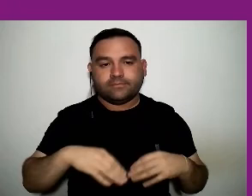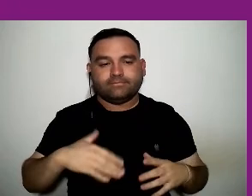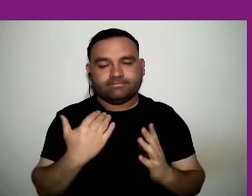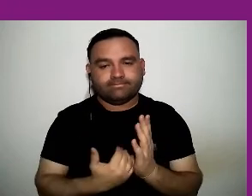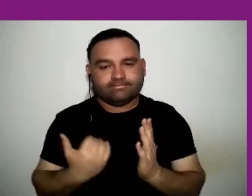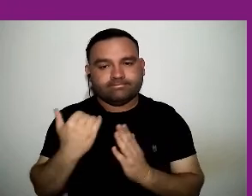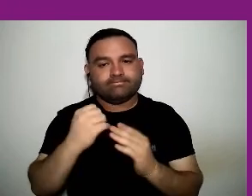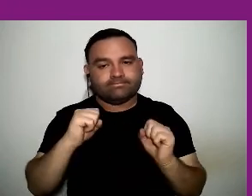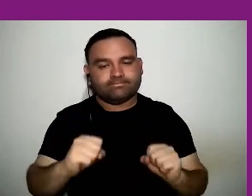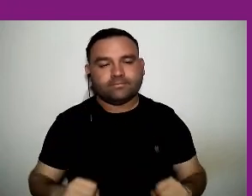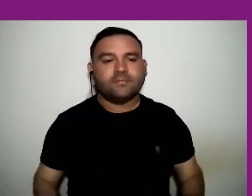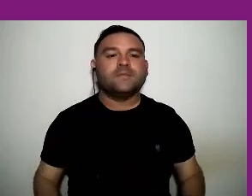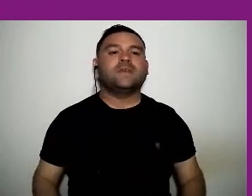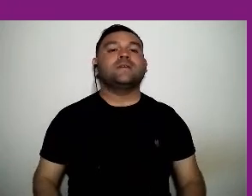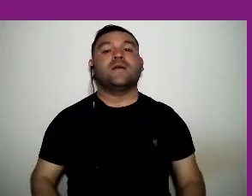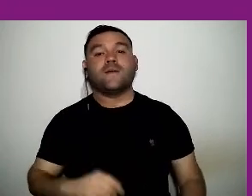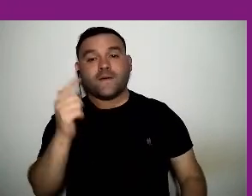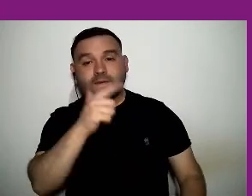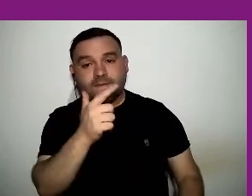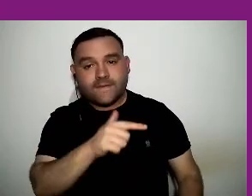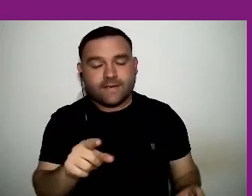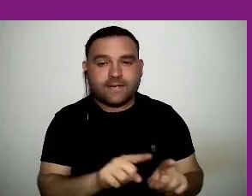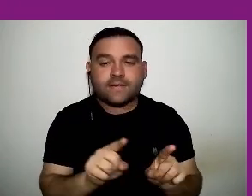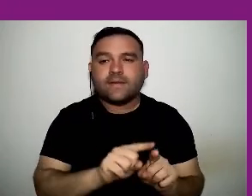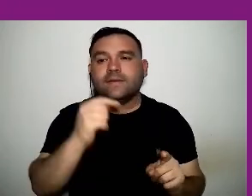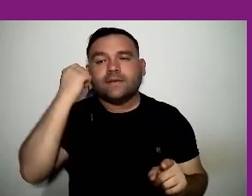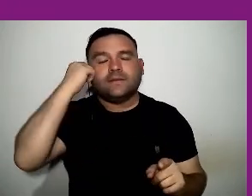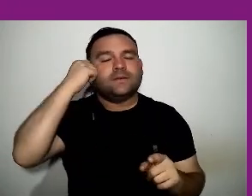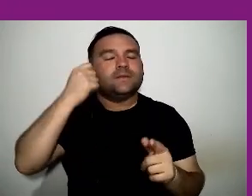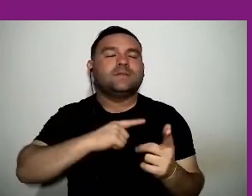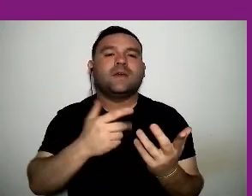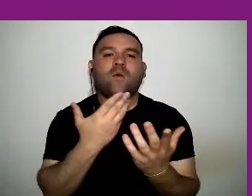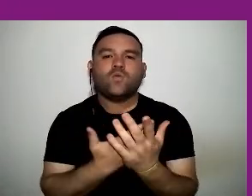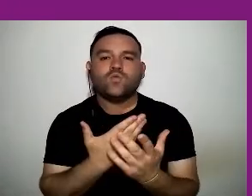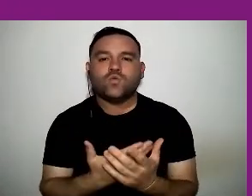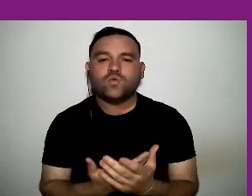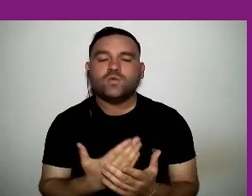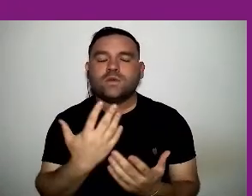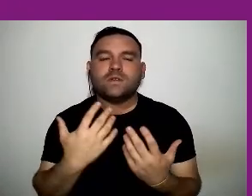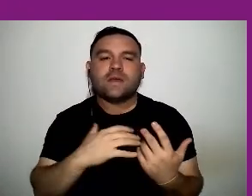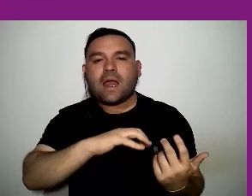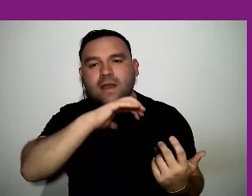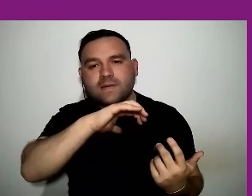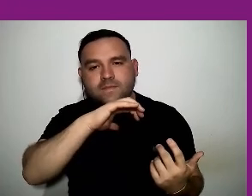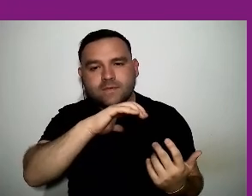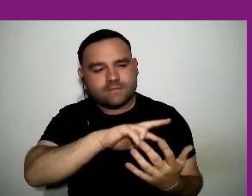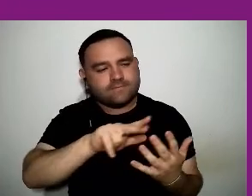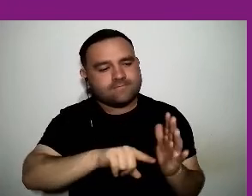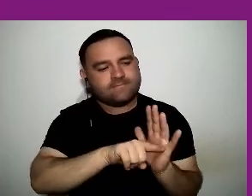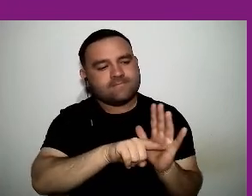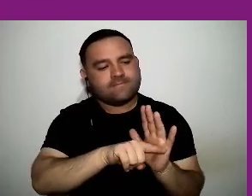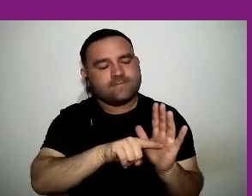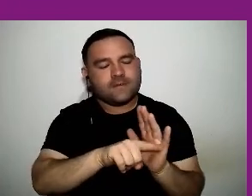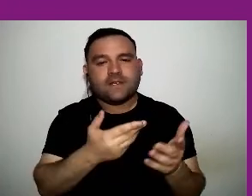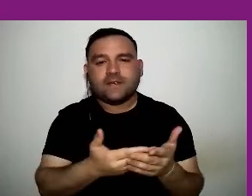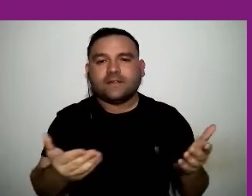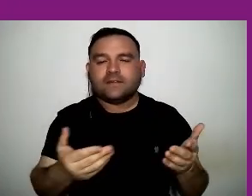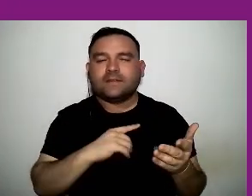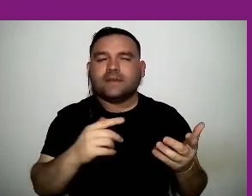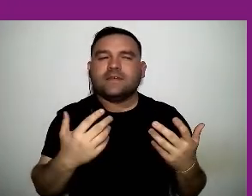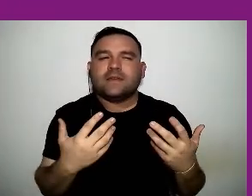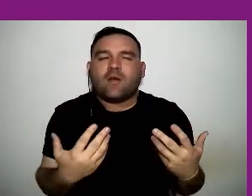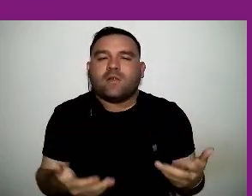né? Nós conseguimos, através de um estudo em animais, onde nós induzimos lesão leve,